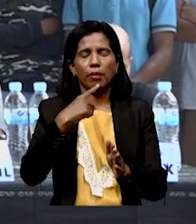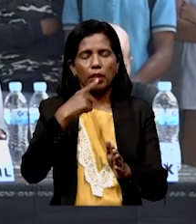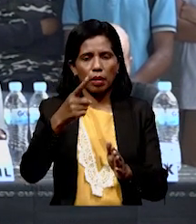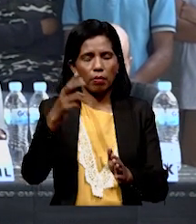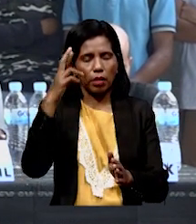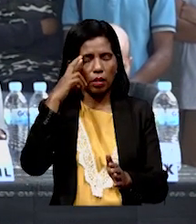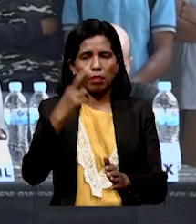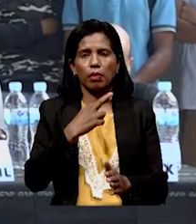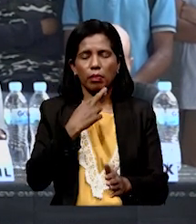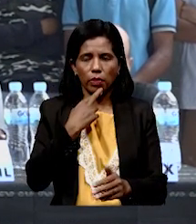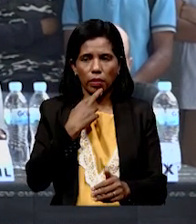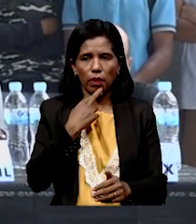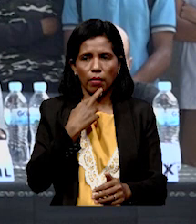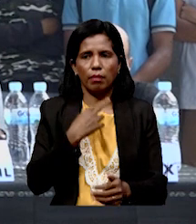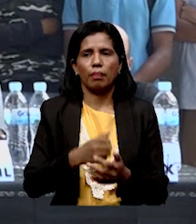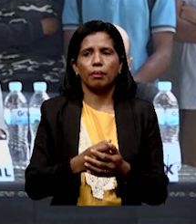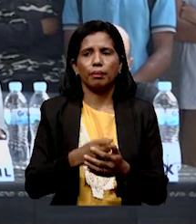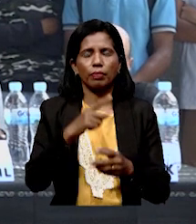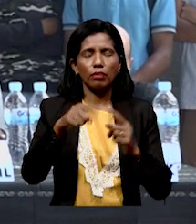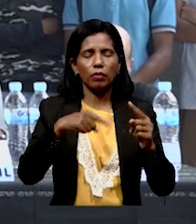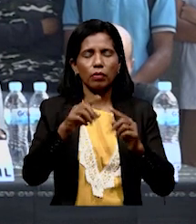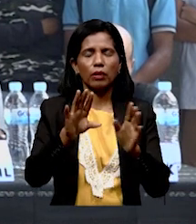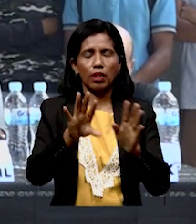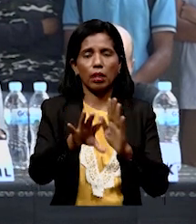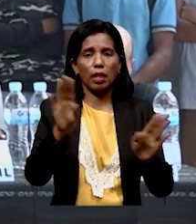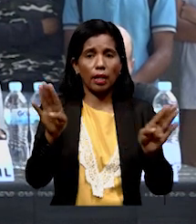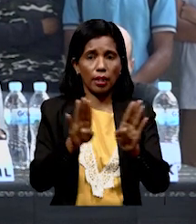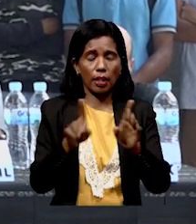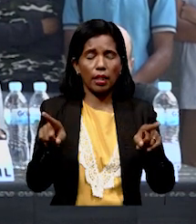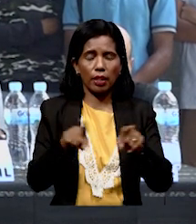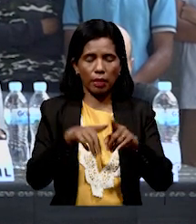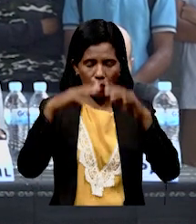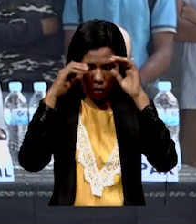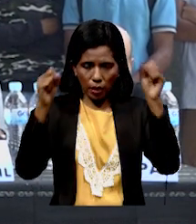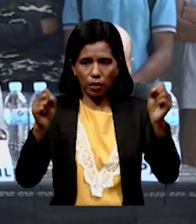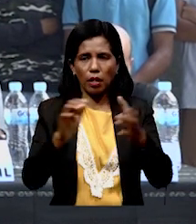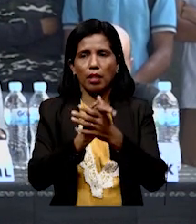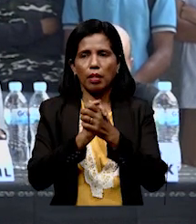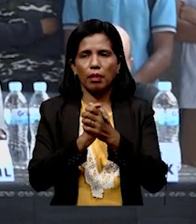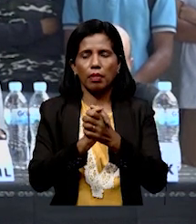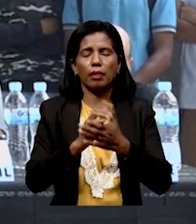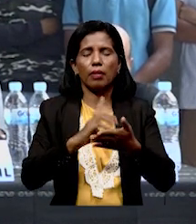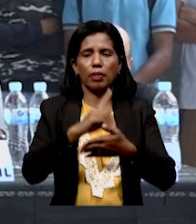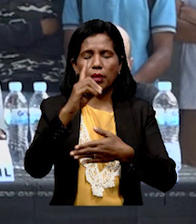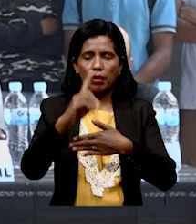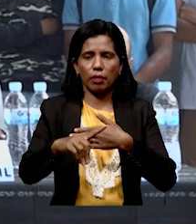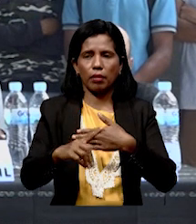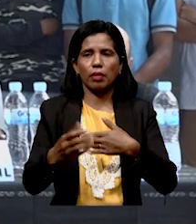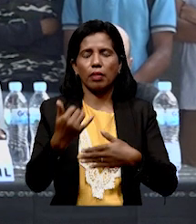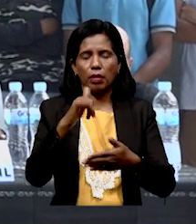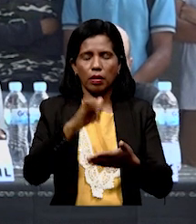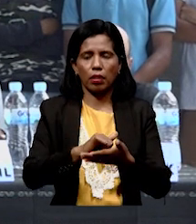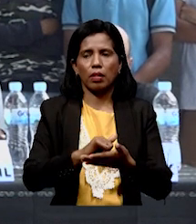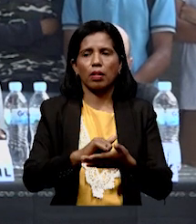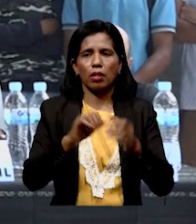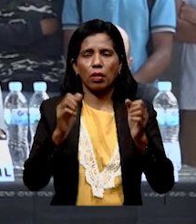o candidato Dr. José Ramos Horta, quando ele é eleito para Presidente da República, a tomar no desenvolvimento da falha de relação externa